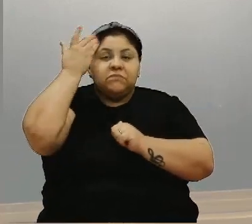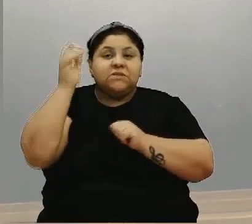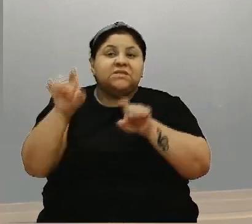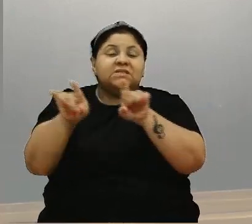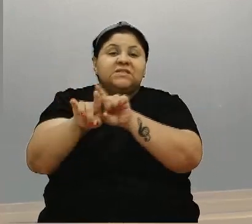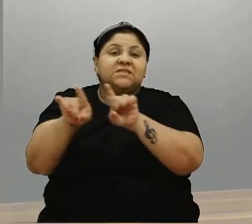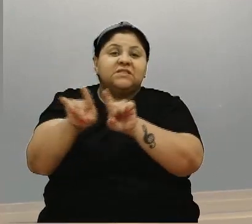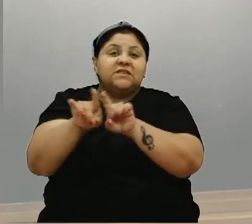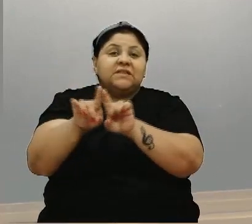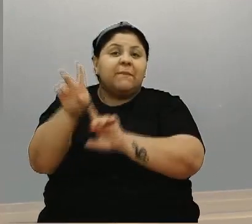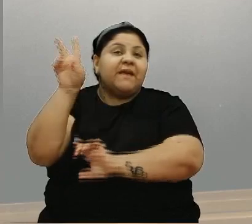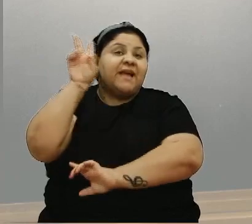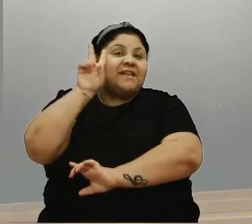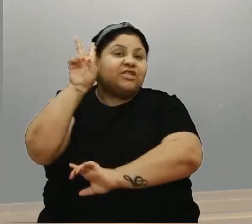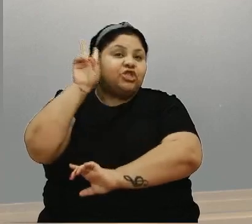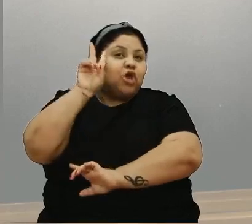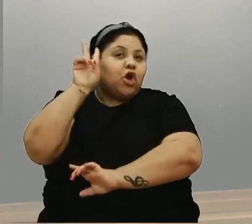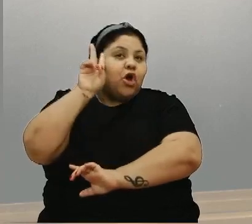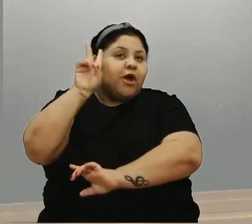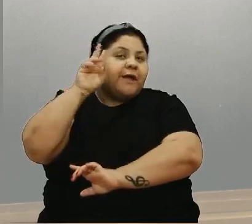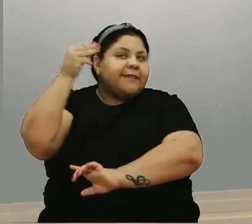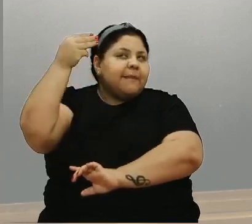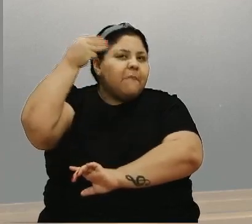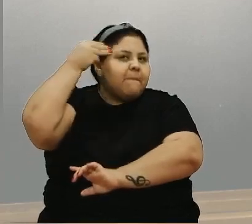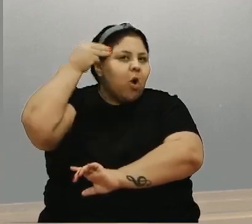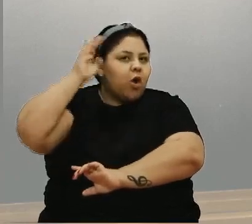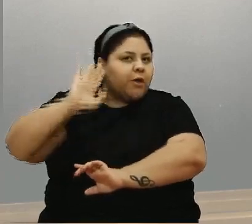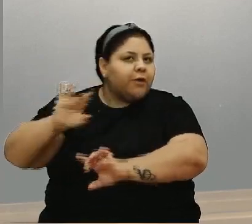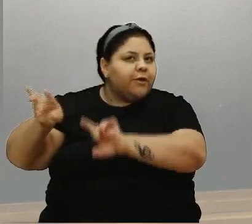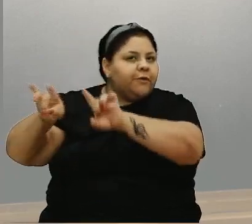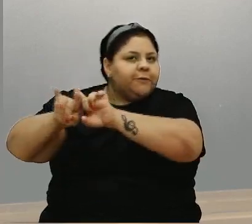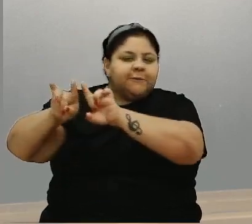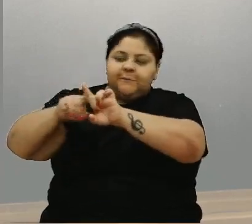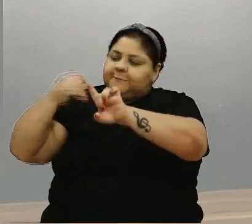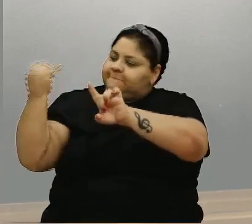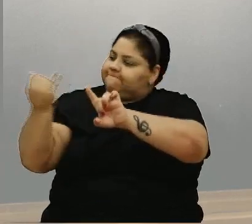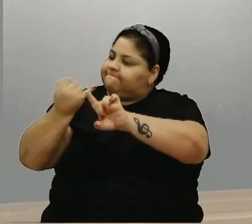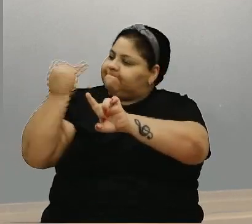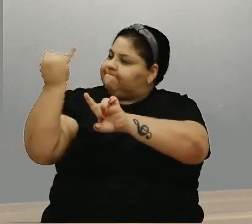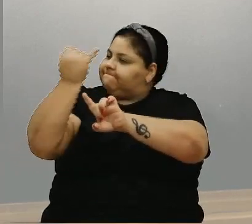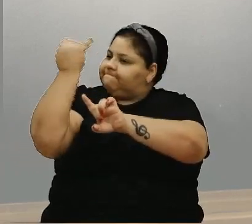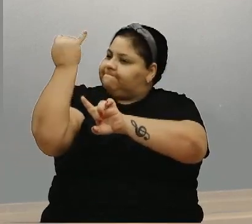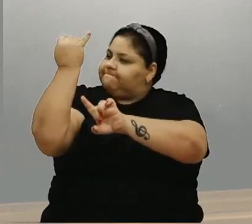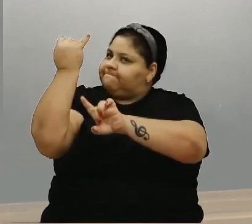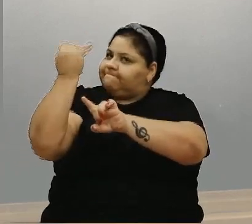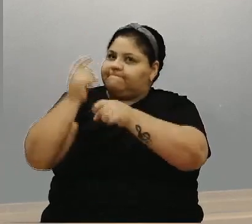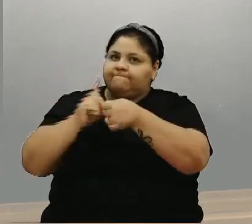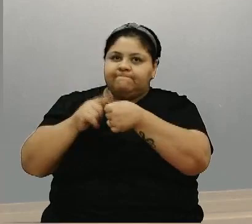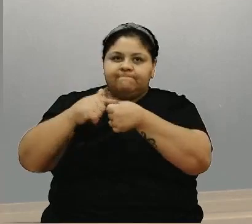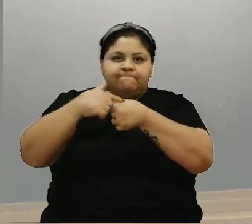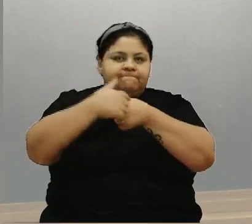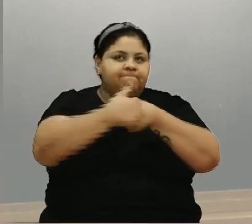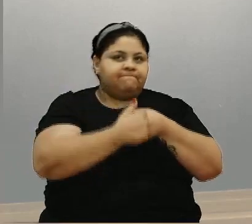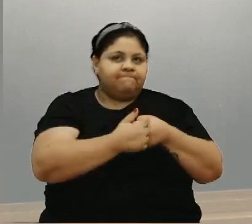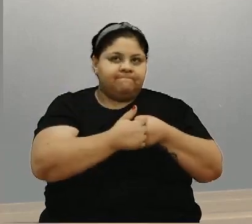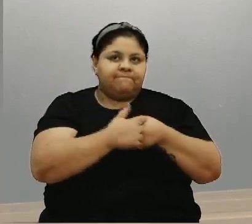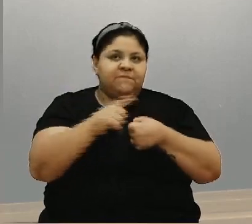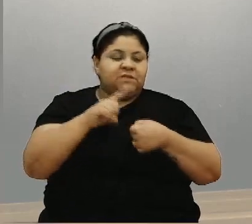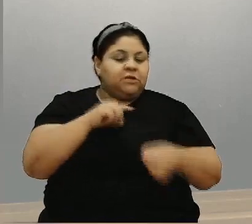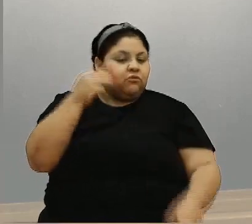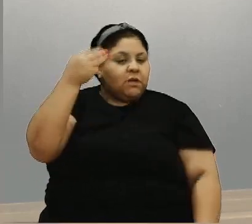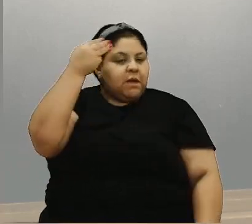a questão da história, da memória, que também é fundamental para a cidade. Uma cidade sem